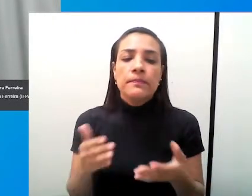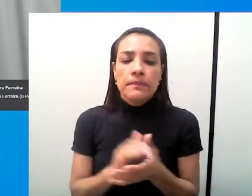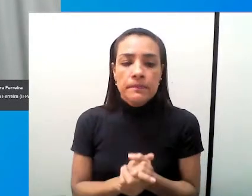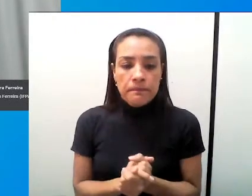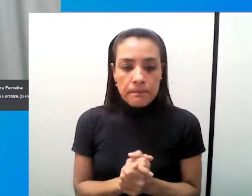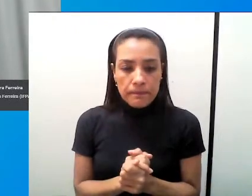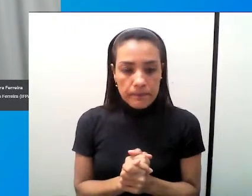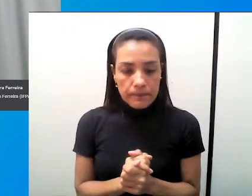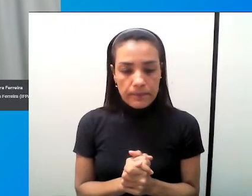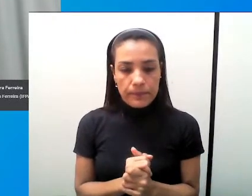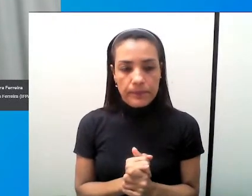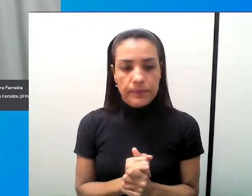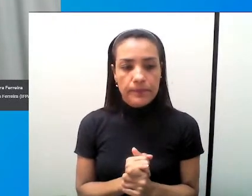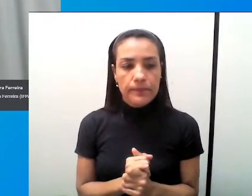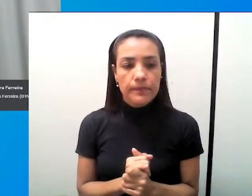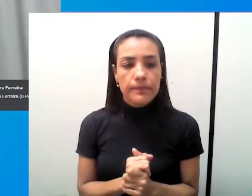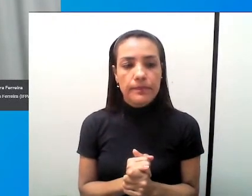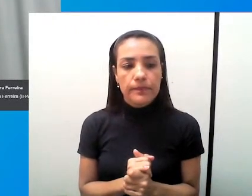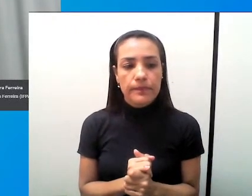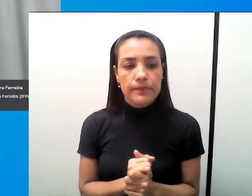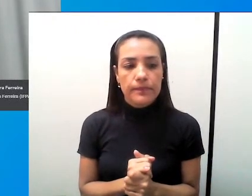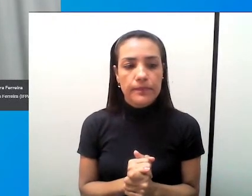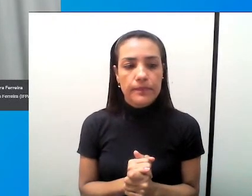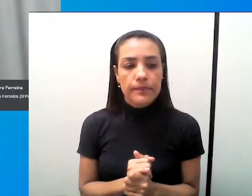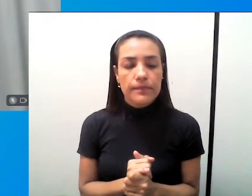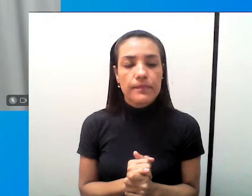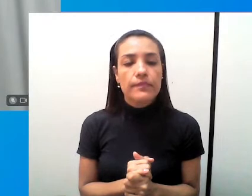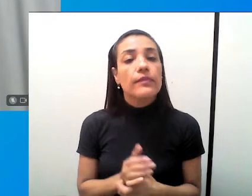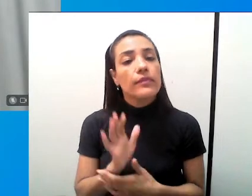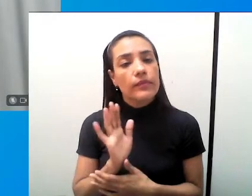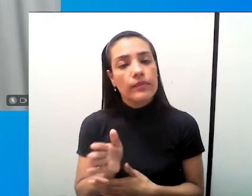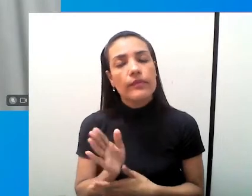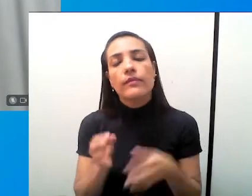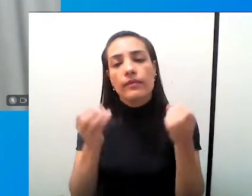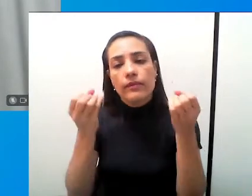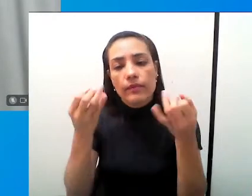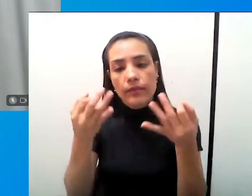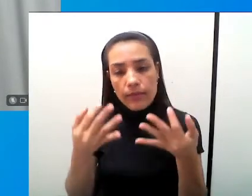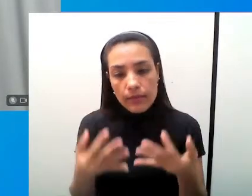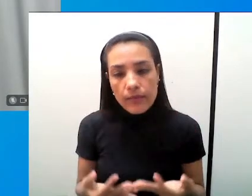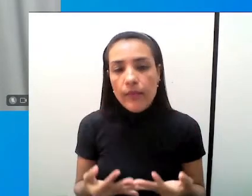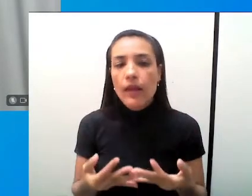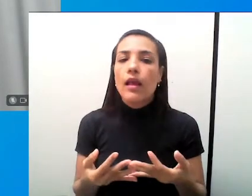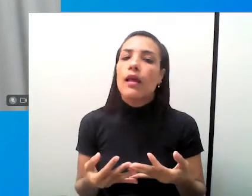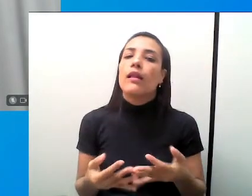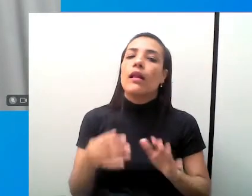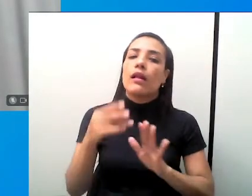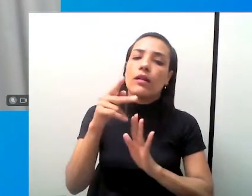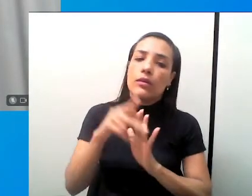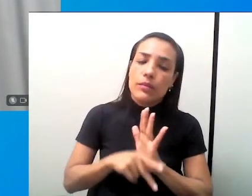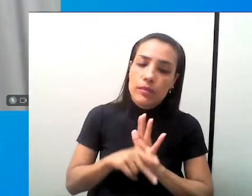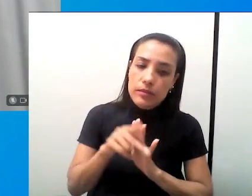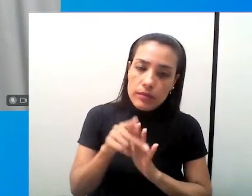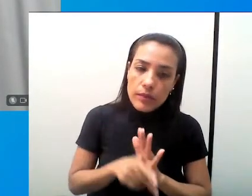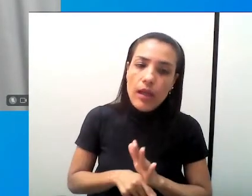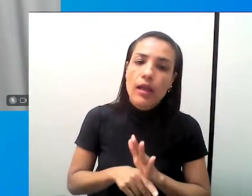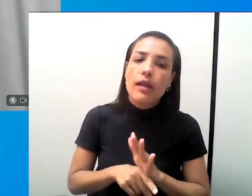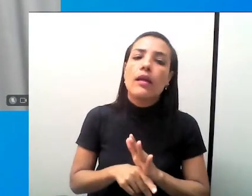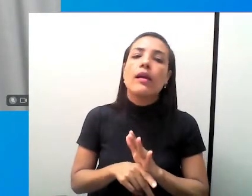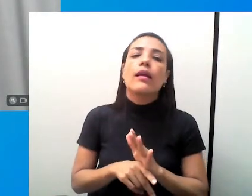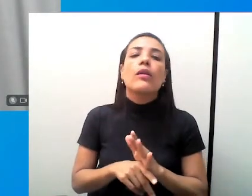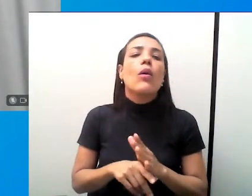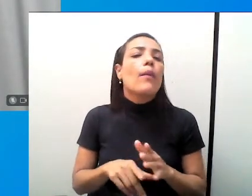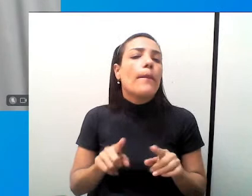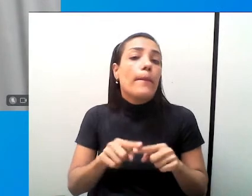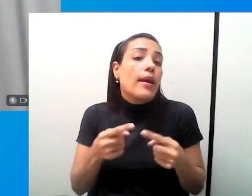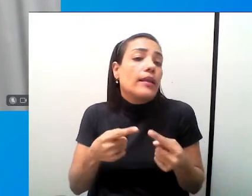essas experiências. Então, ressaltei, né, esse projeto, mas nós tivemos várias outras